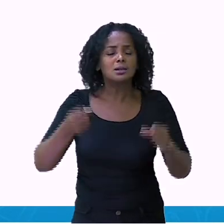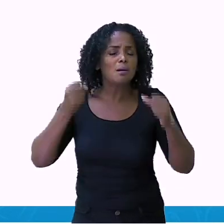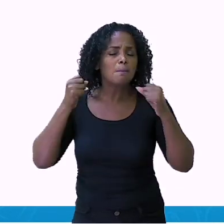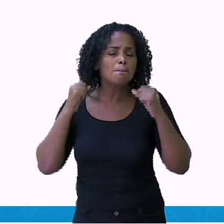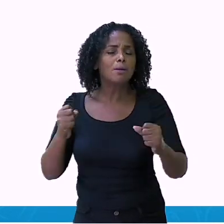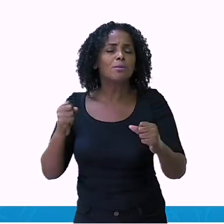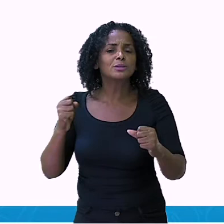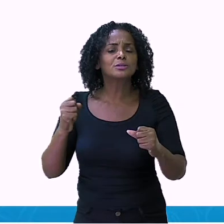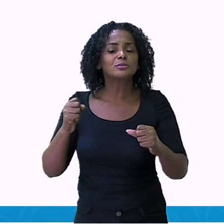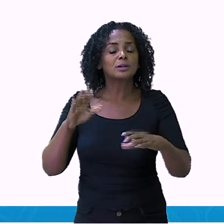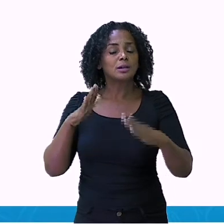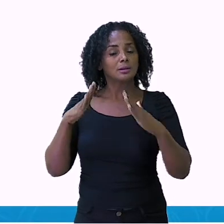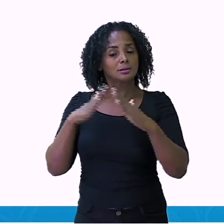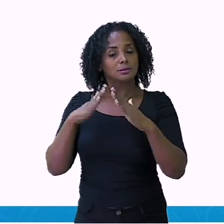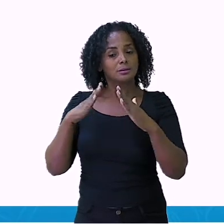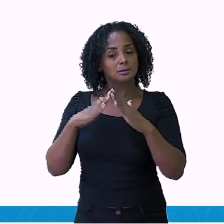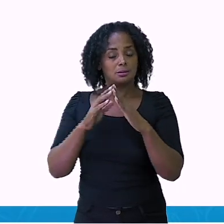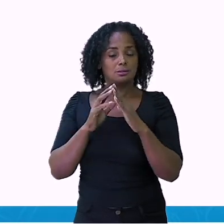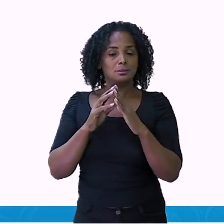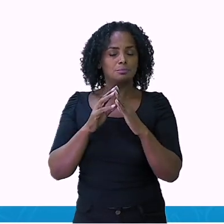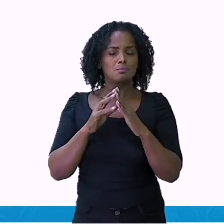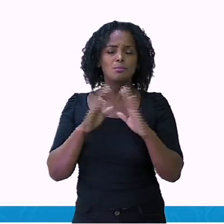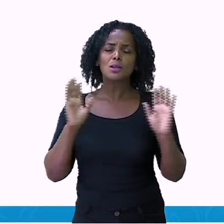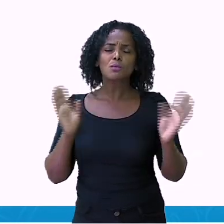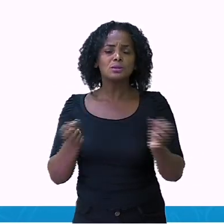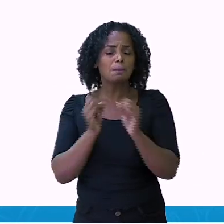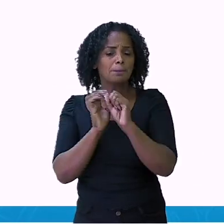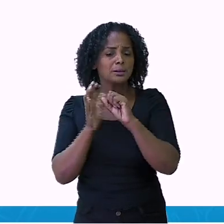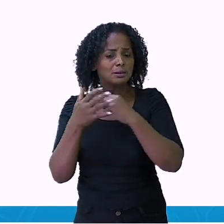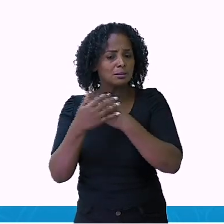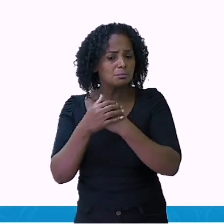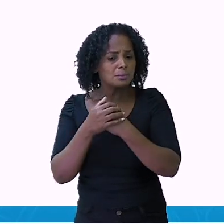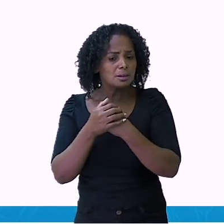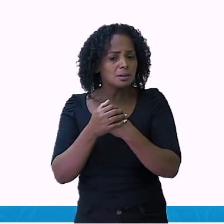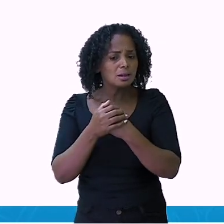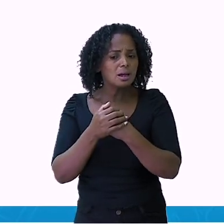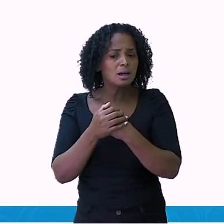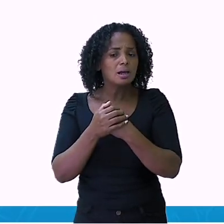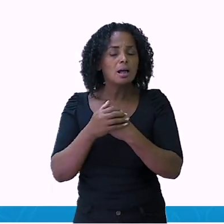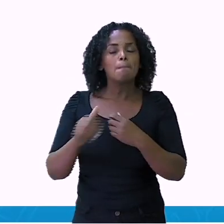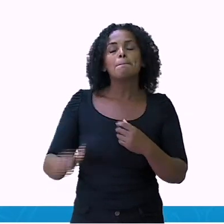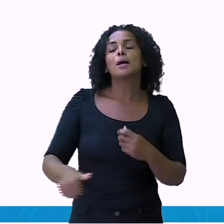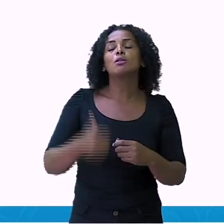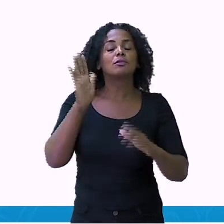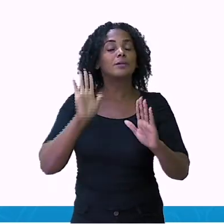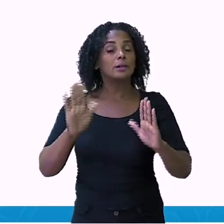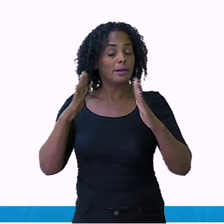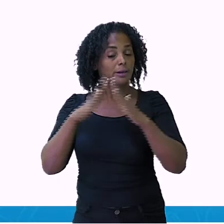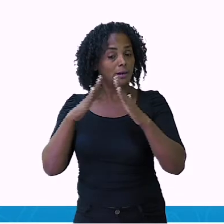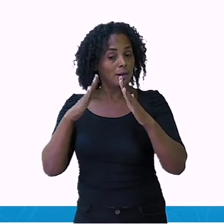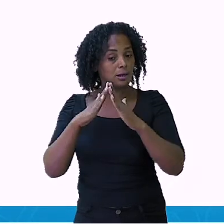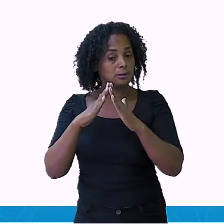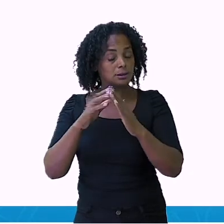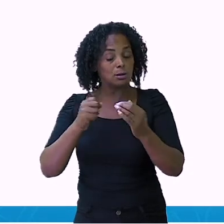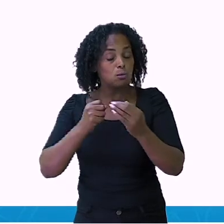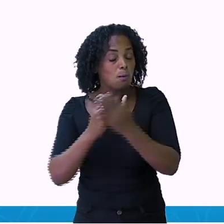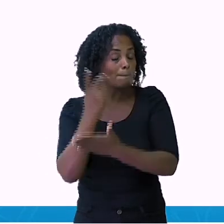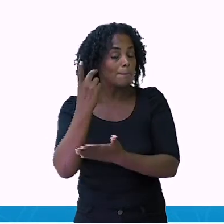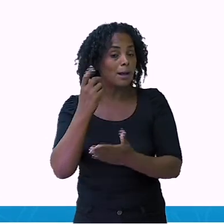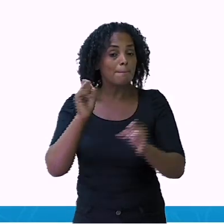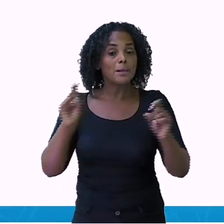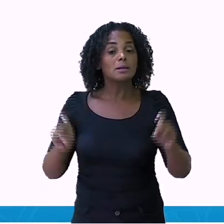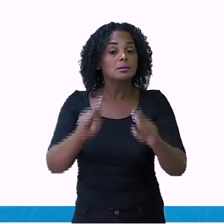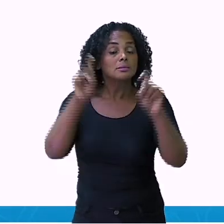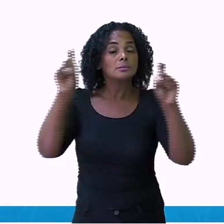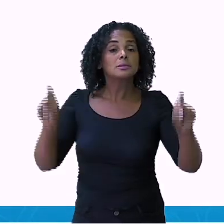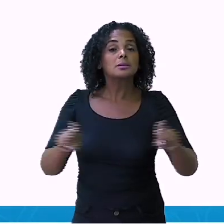Hoje, até com a pandemia, muitas pessoas preferem, né? E o certo é comprar pela internet. Talvez aí tem que fazer o